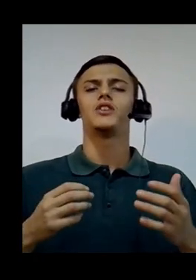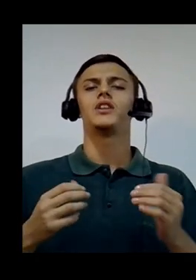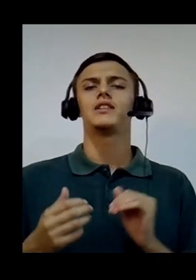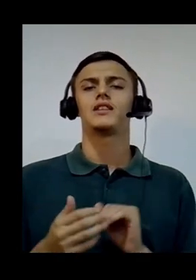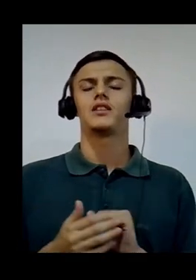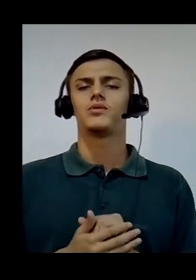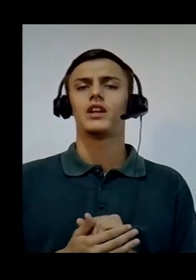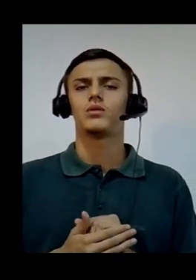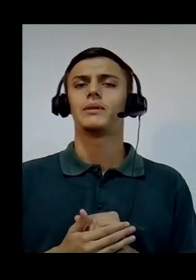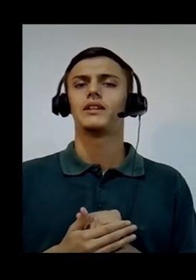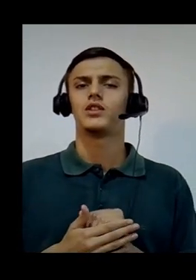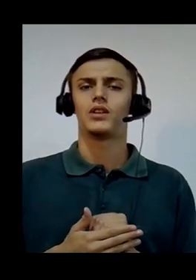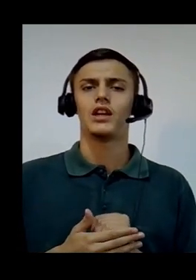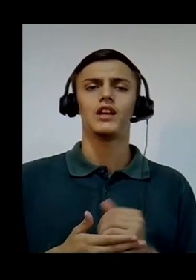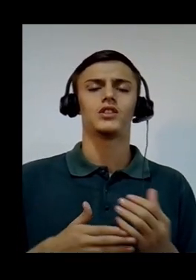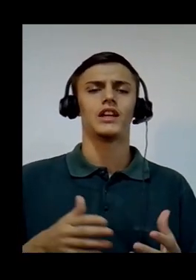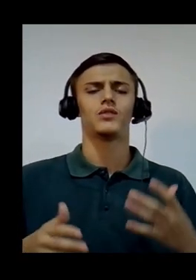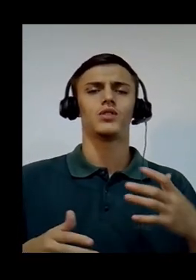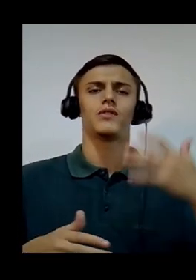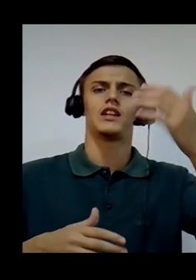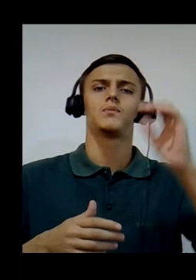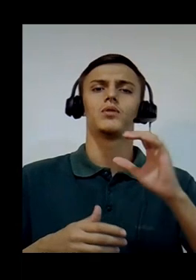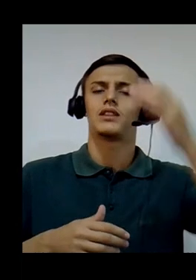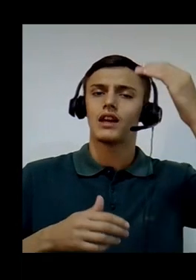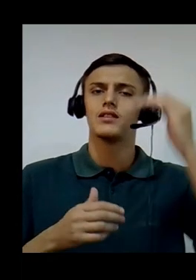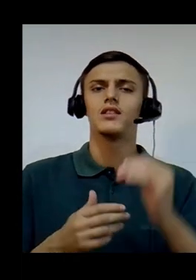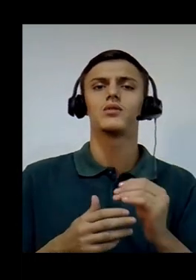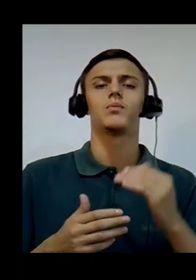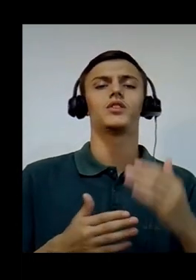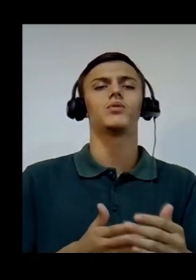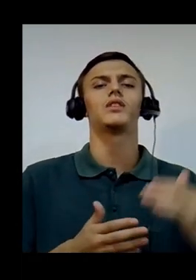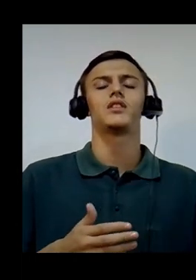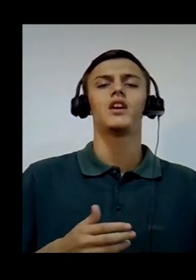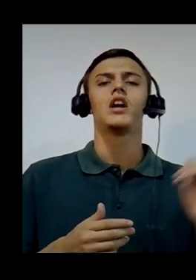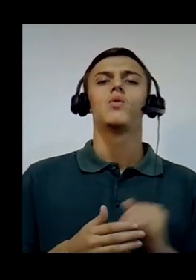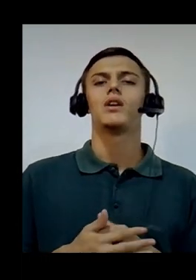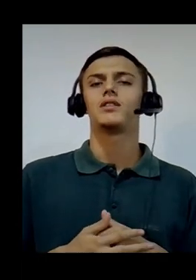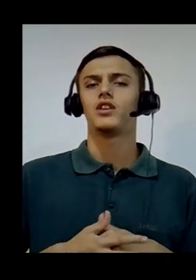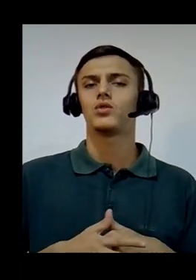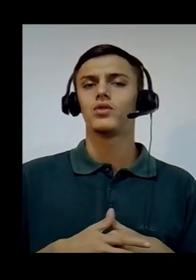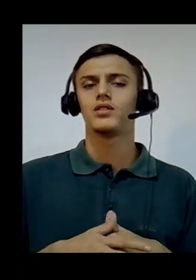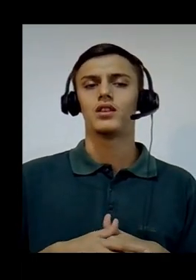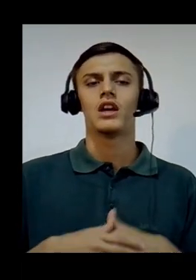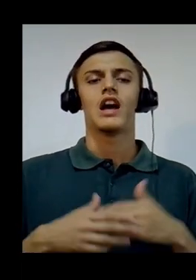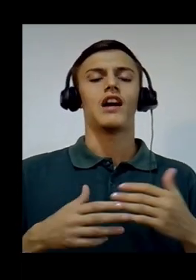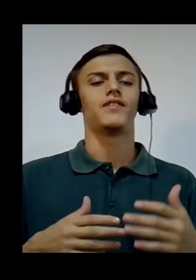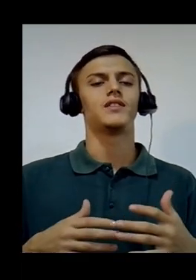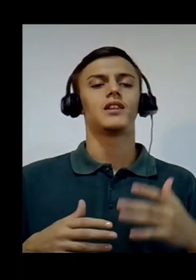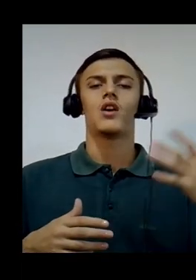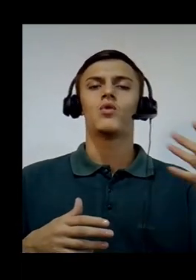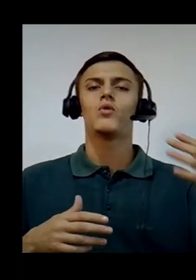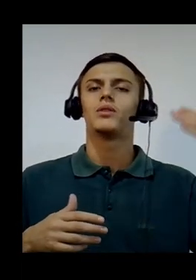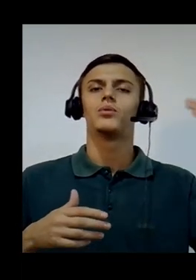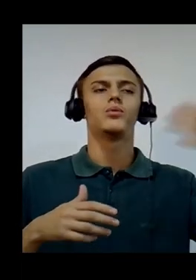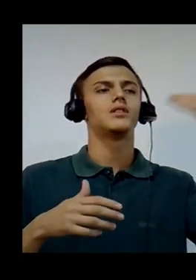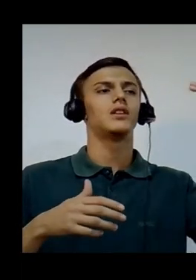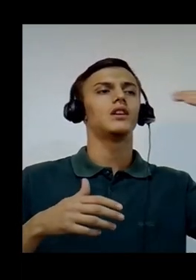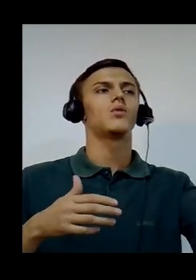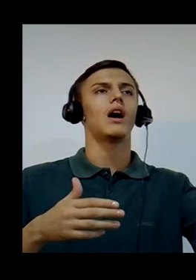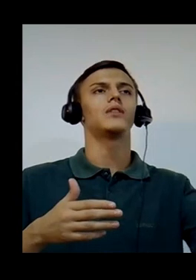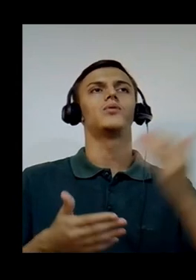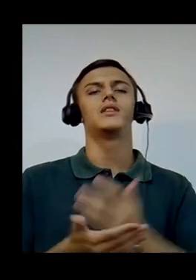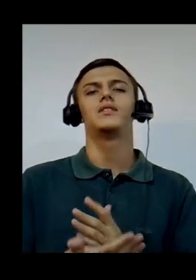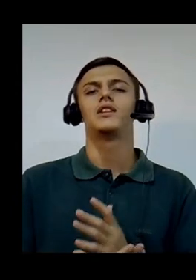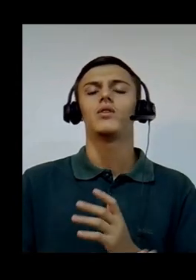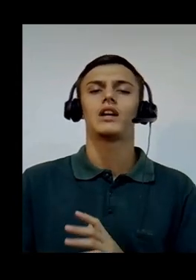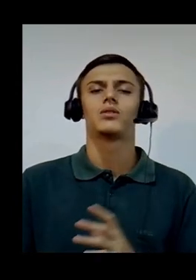falo: "Ô, pode realizar essa atividade de uma maneira diferente, né, assim você vai estar exposto a tais riscos, pode acontecer um acidente com você". Avisa lá uma, 2,